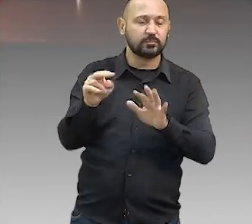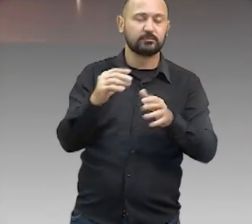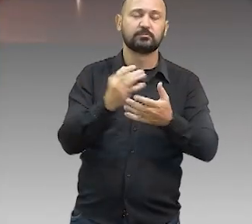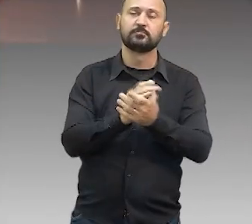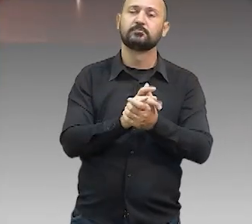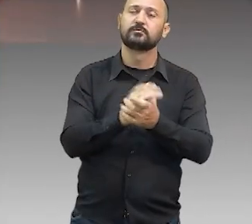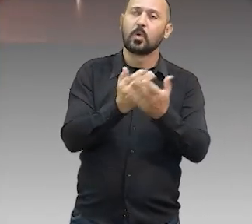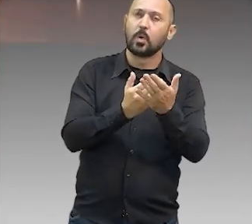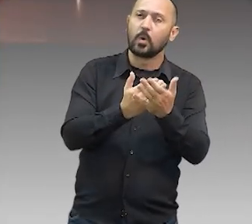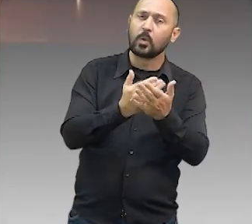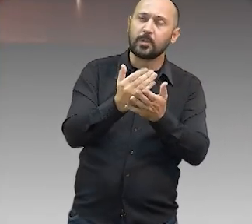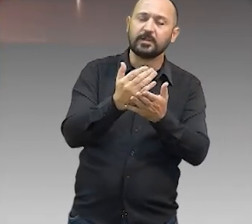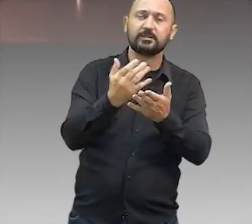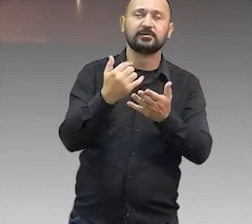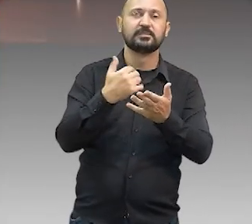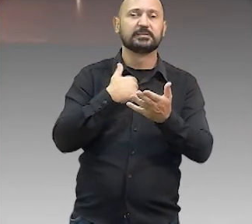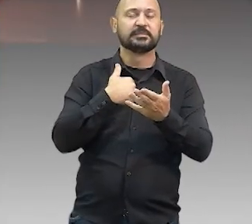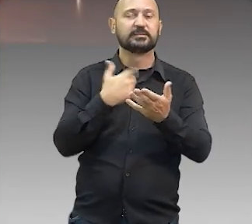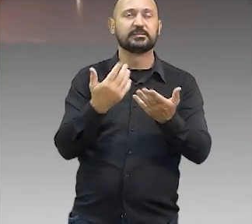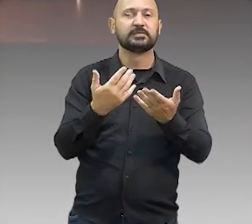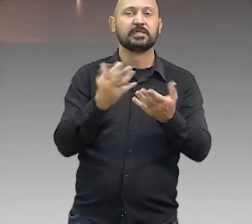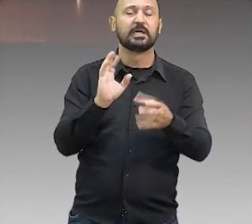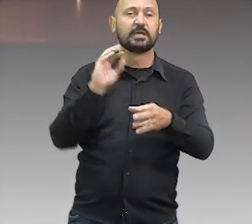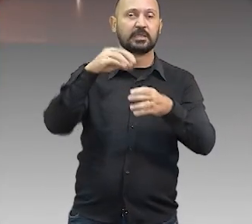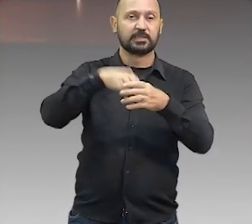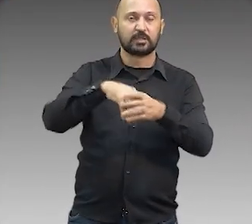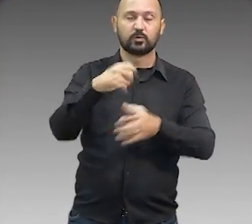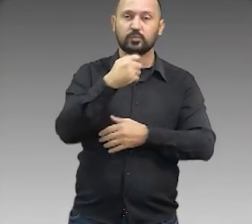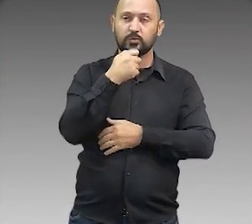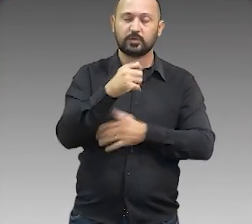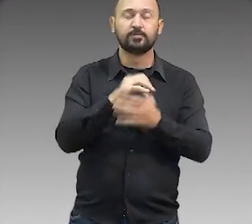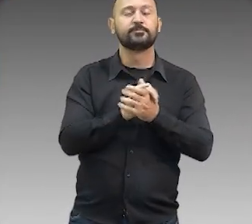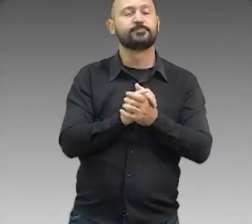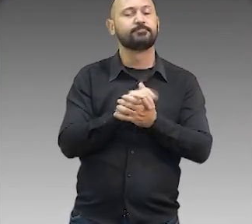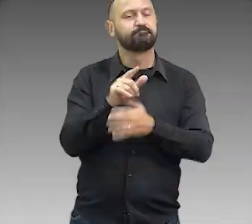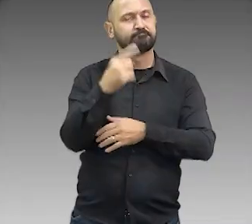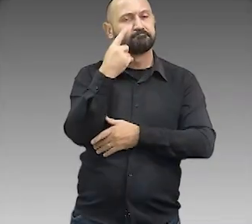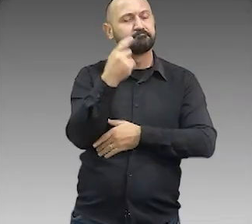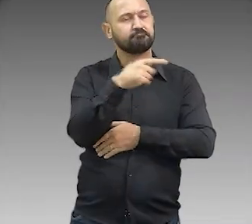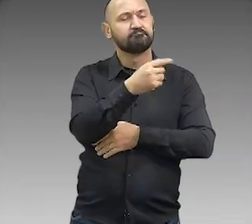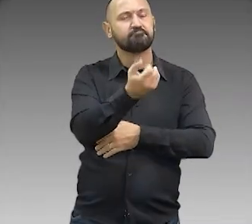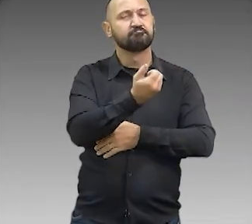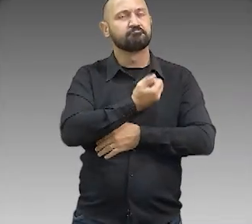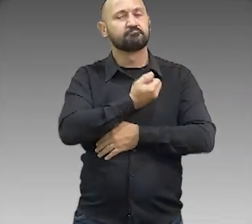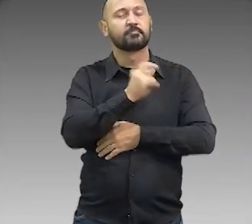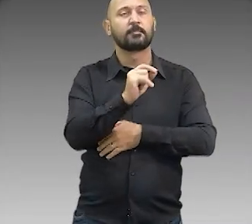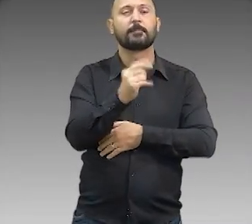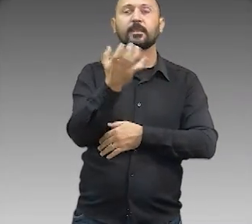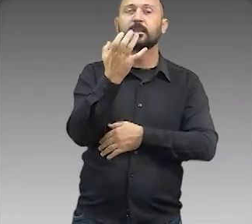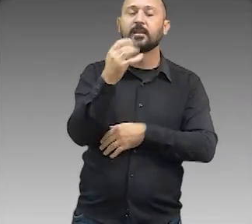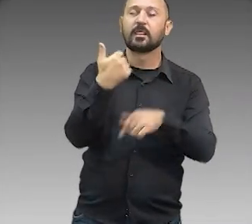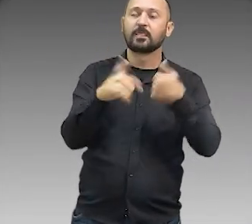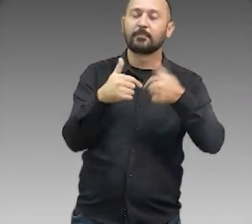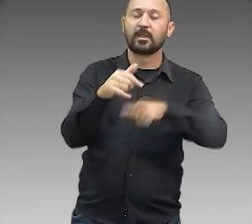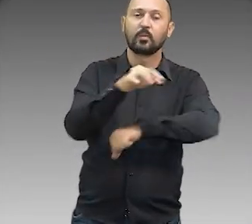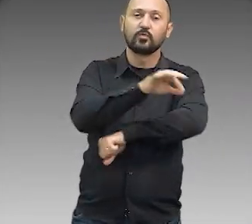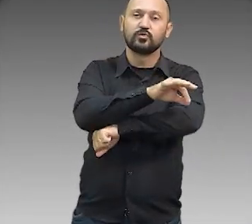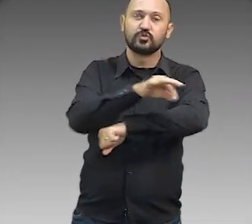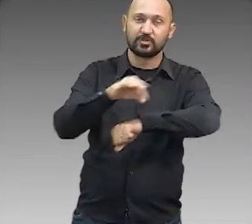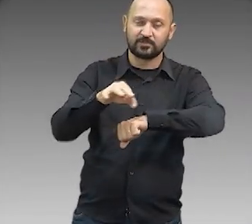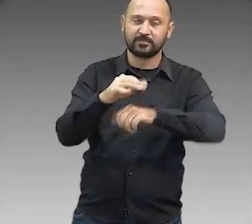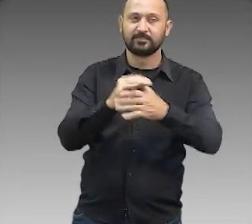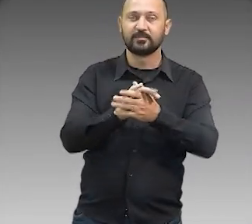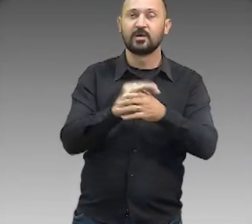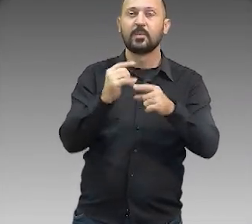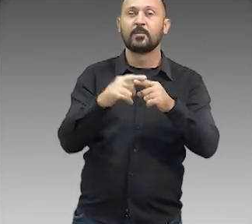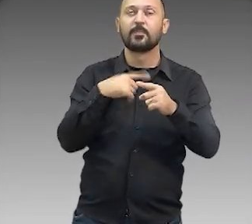Foi aí que eu comecei no jornalismo. E é até interessante o senhor ter comentado que queria fazer engenharia, porque